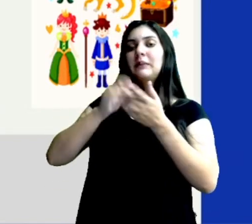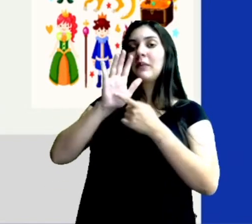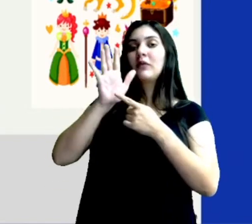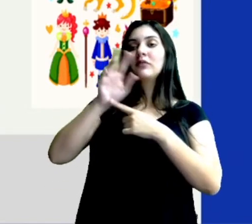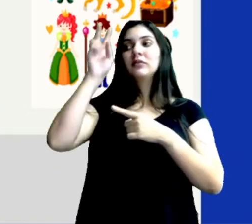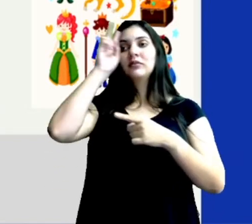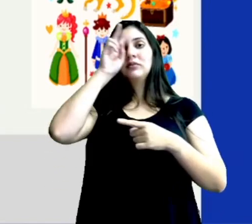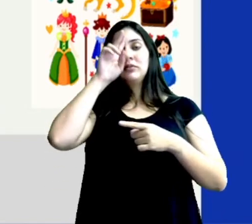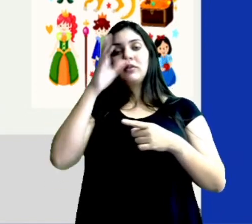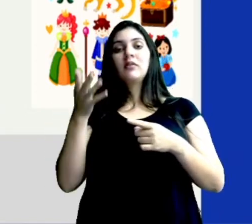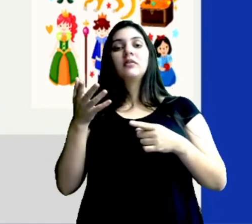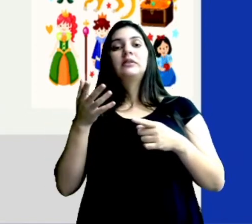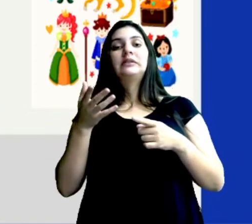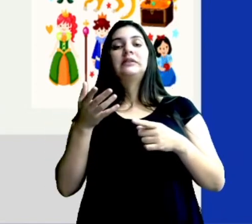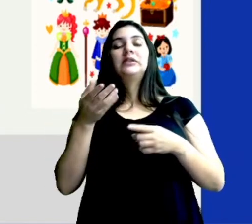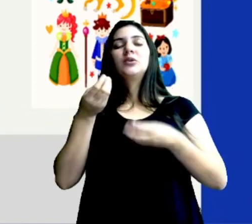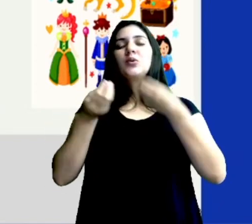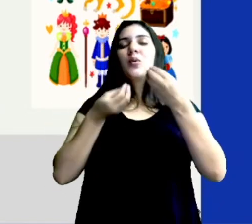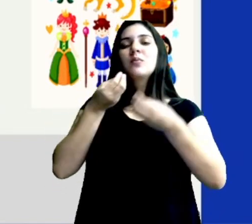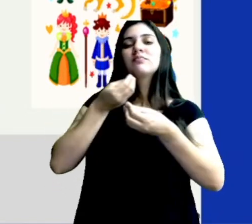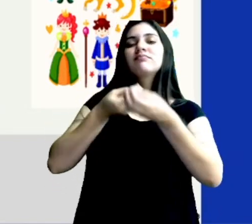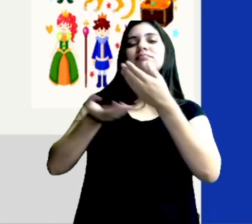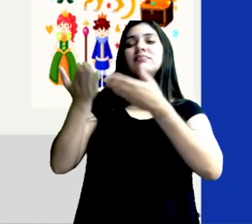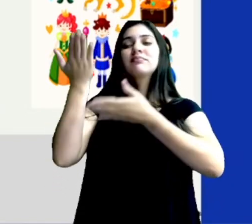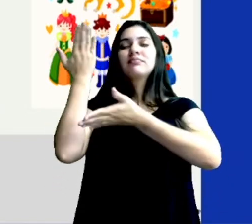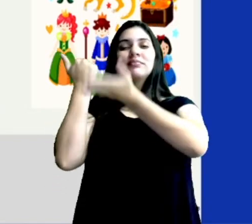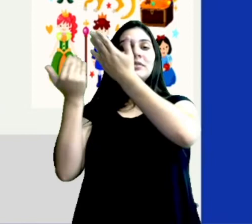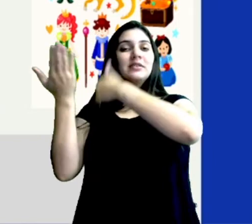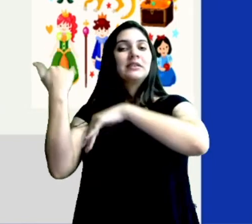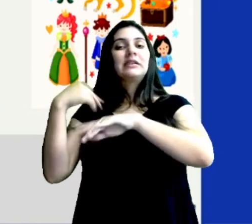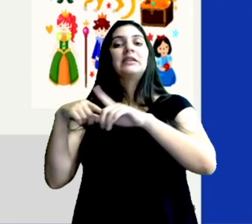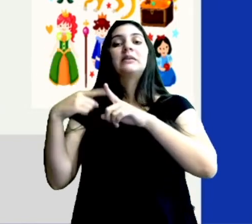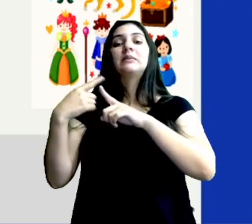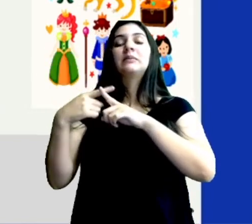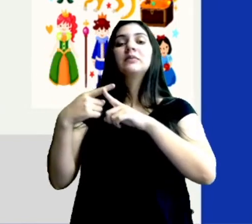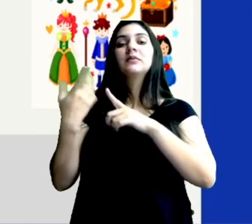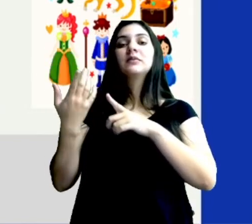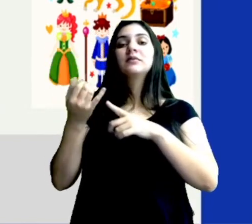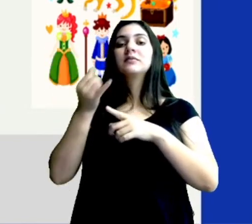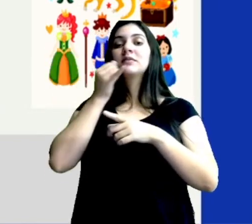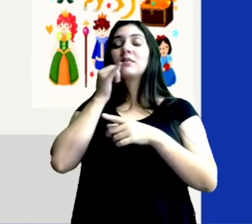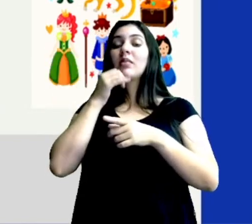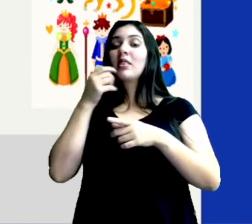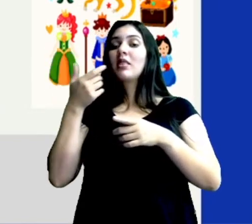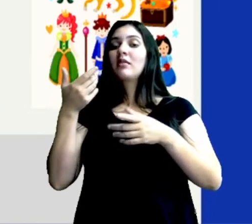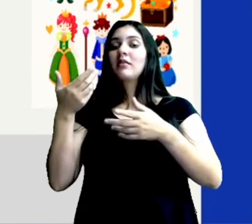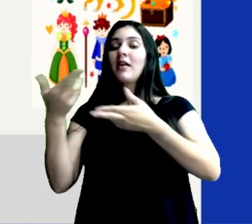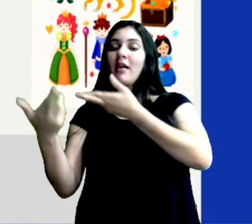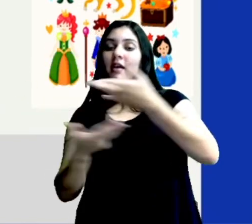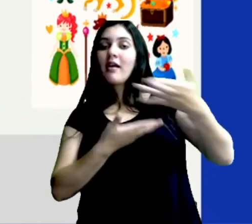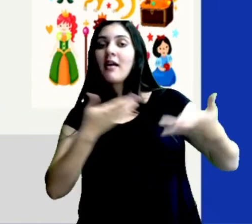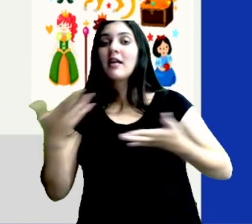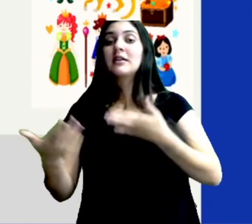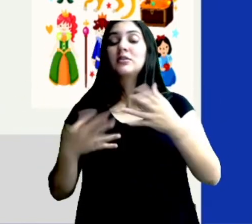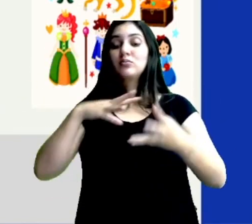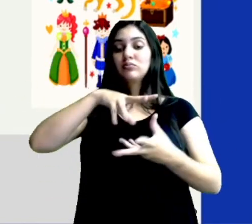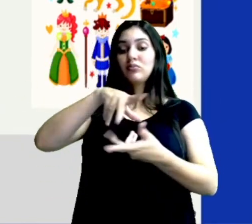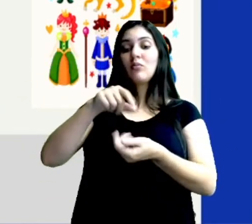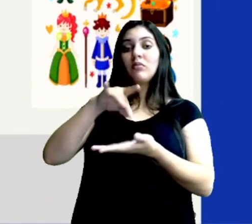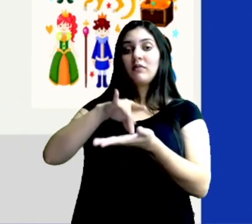né, de uma forma muito antiga, era uma vez, não tendo relação com o mundo real, tá bom,